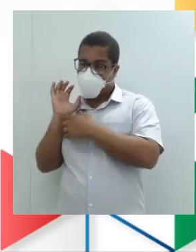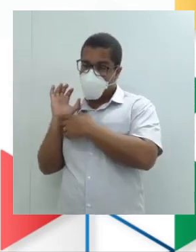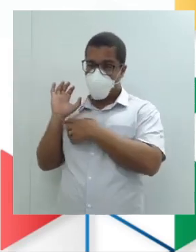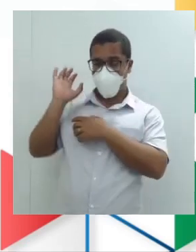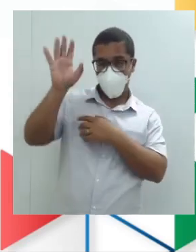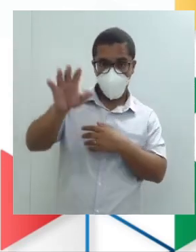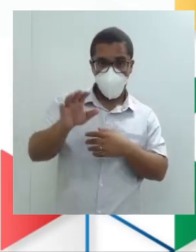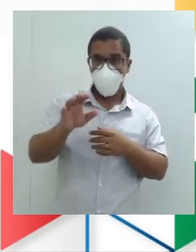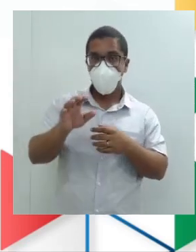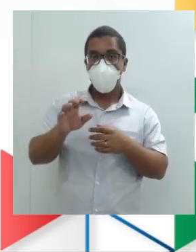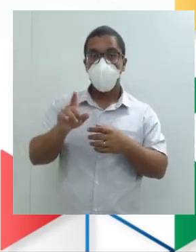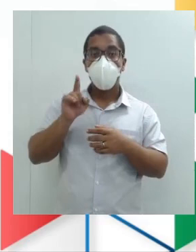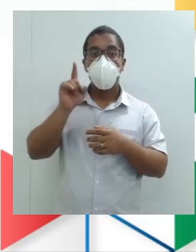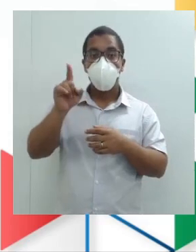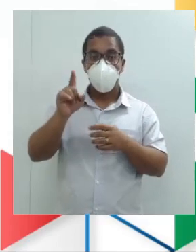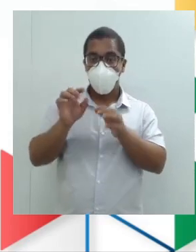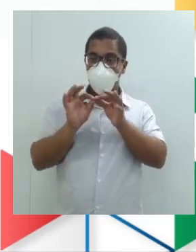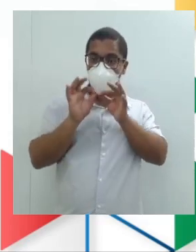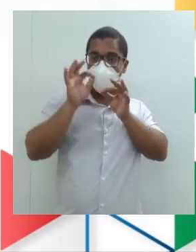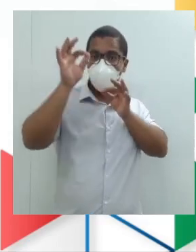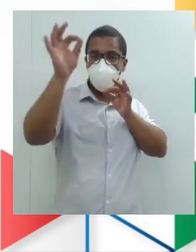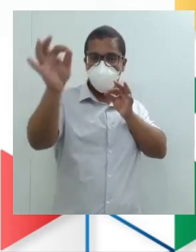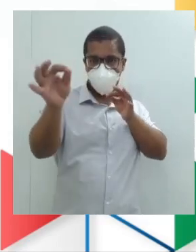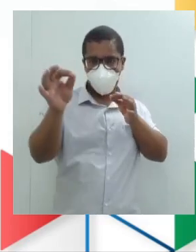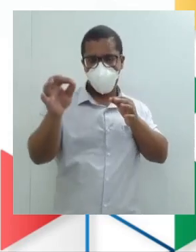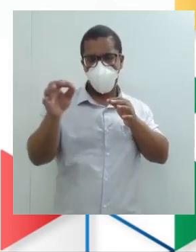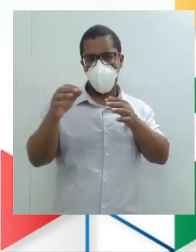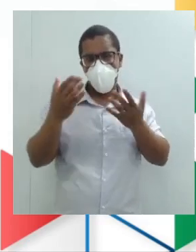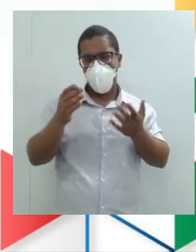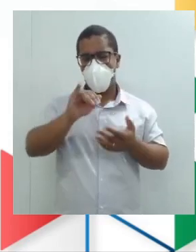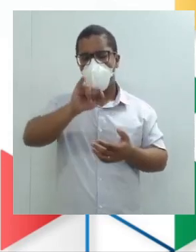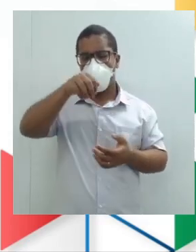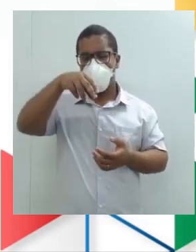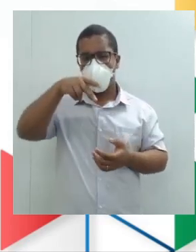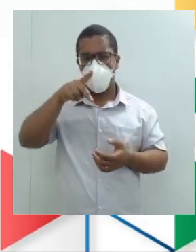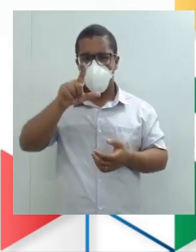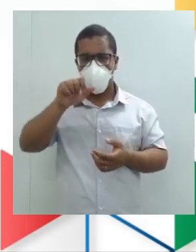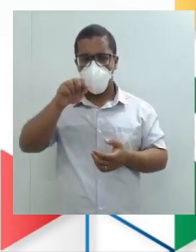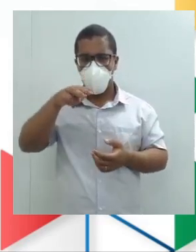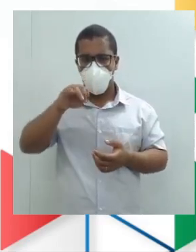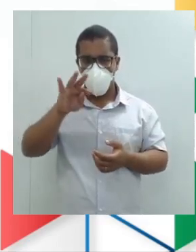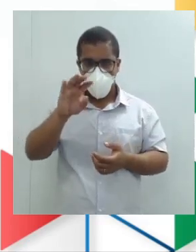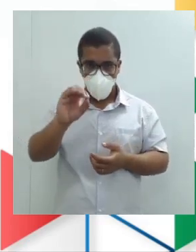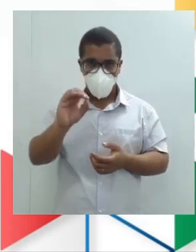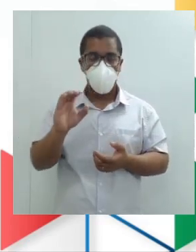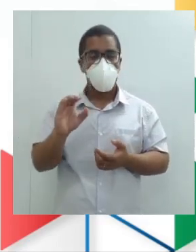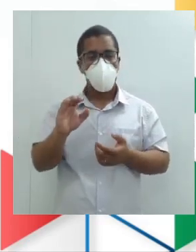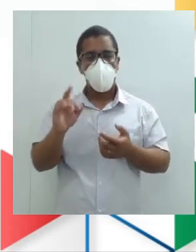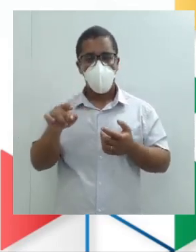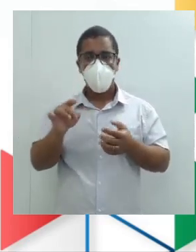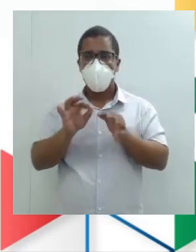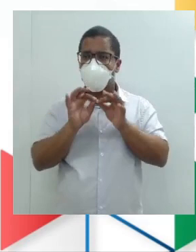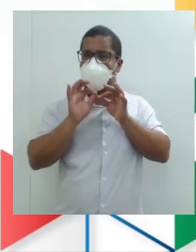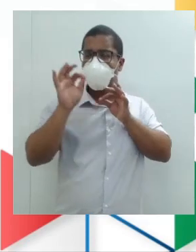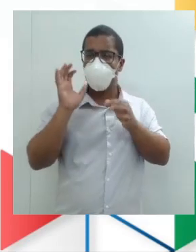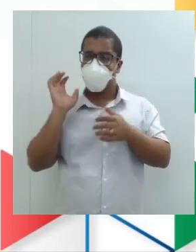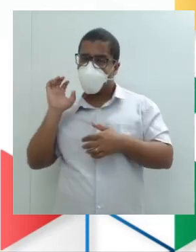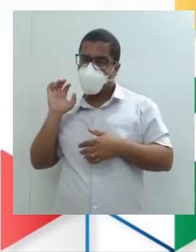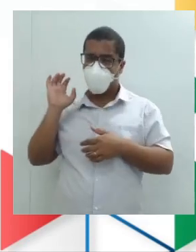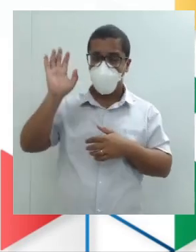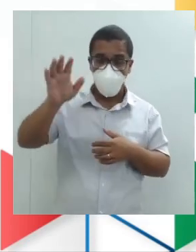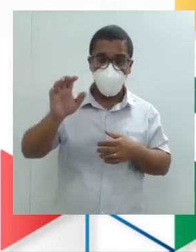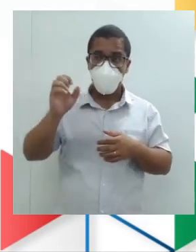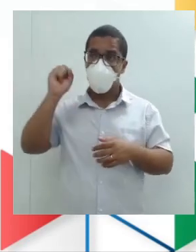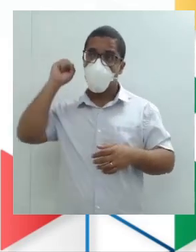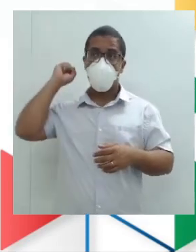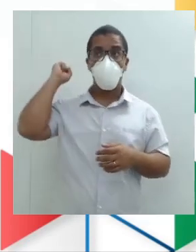lança algum objeto ou implemento, como se chama no atletismo, mais distante. Então, tudo isso é comparado para